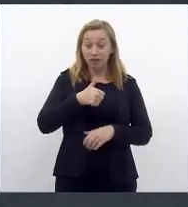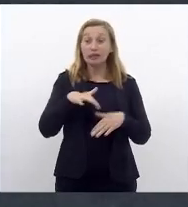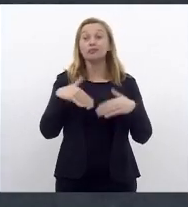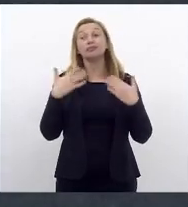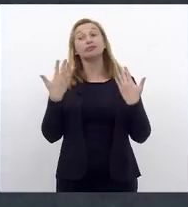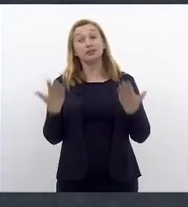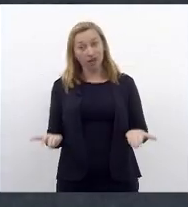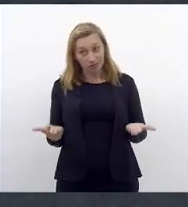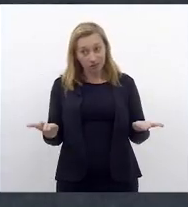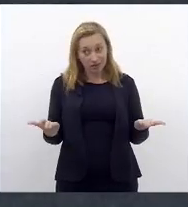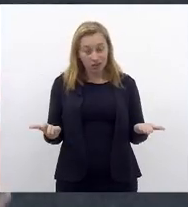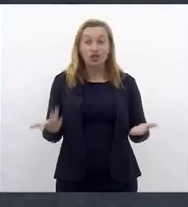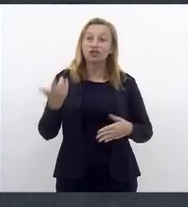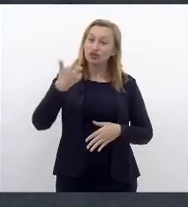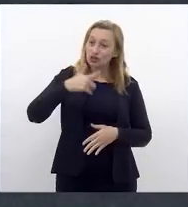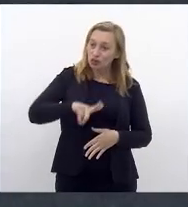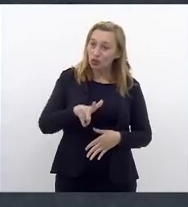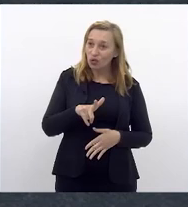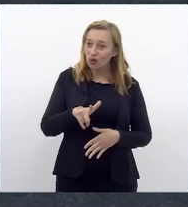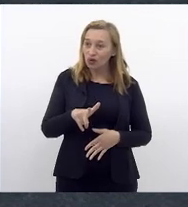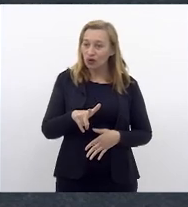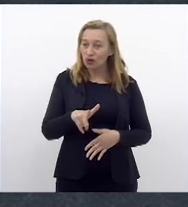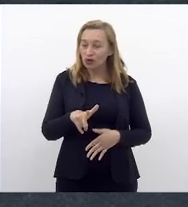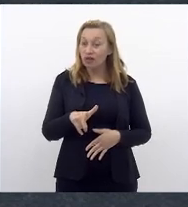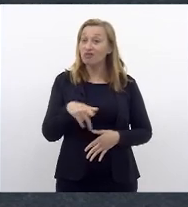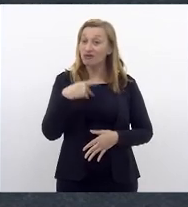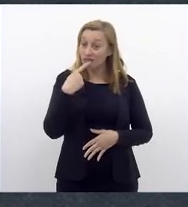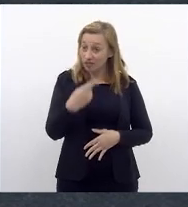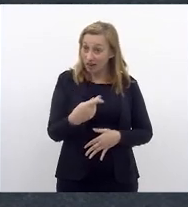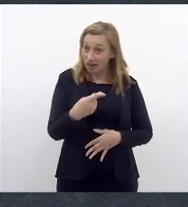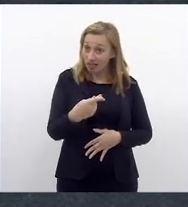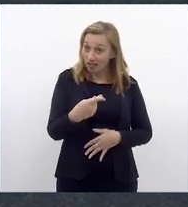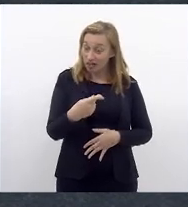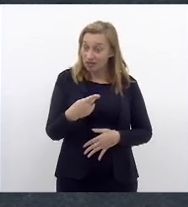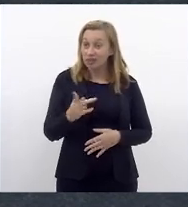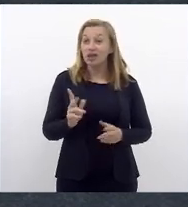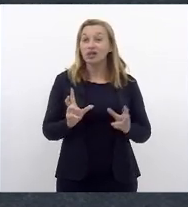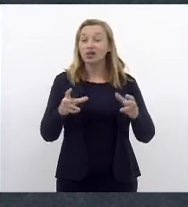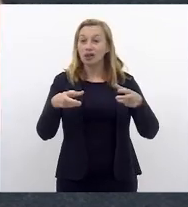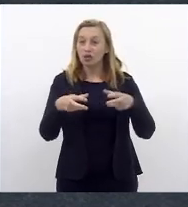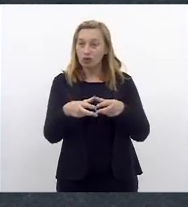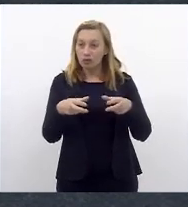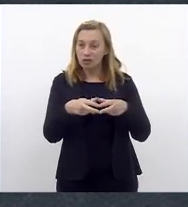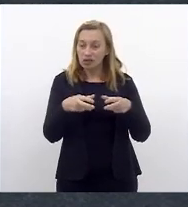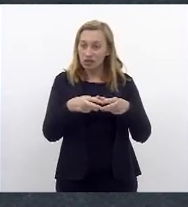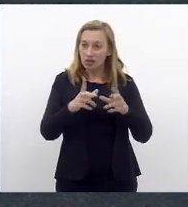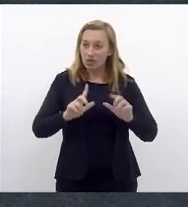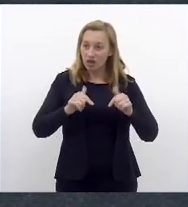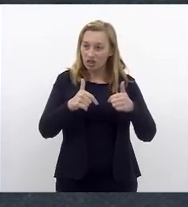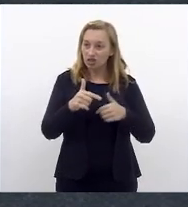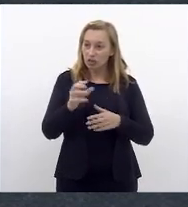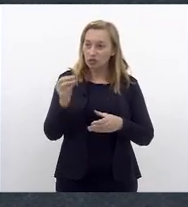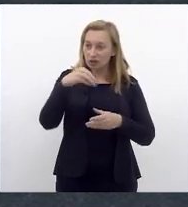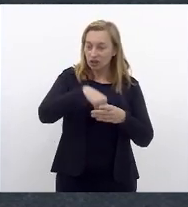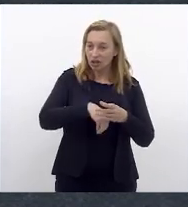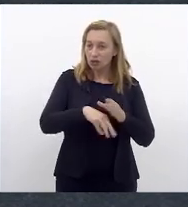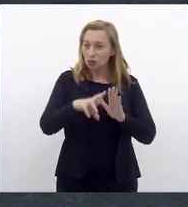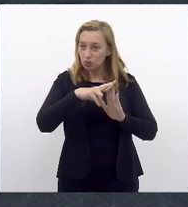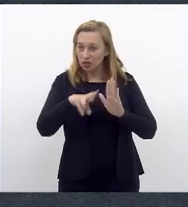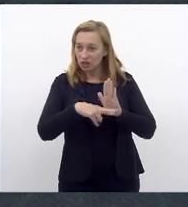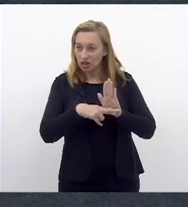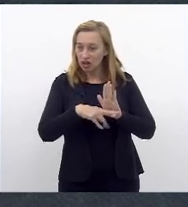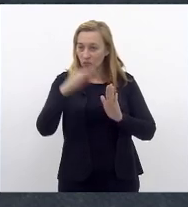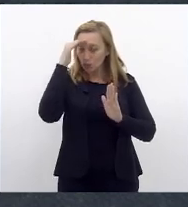Então, mais uma vez eu quero ratificar que a comissão agiu dentro do regimento interno,